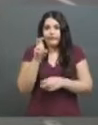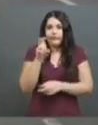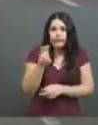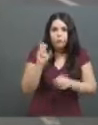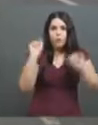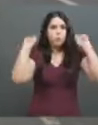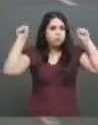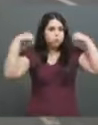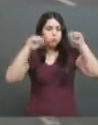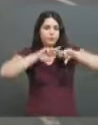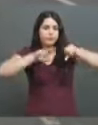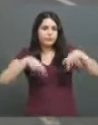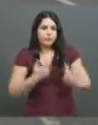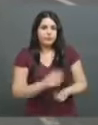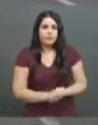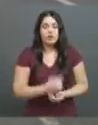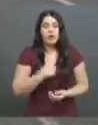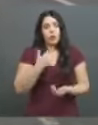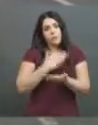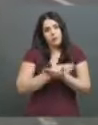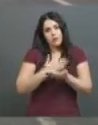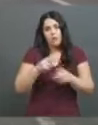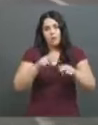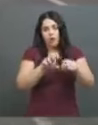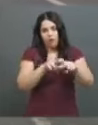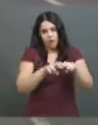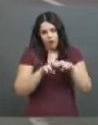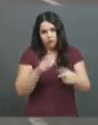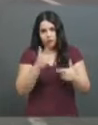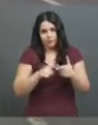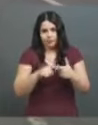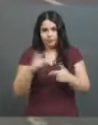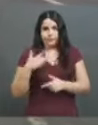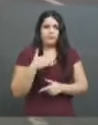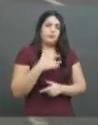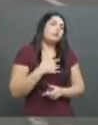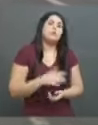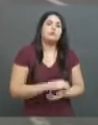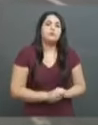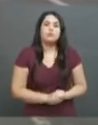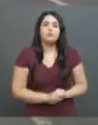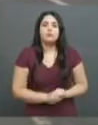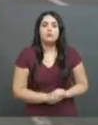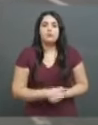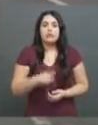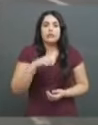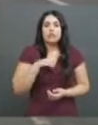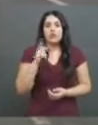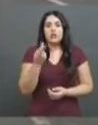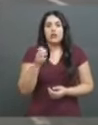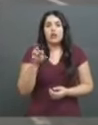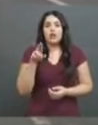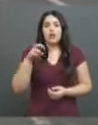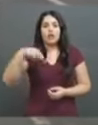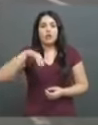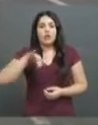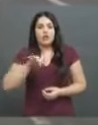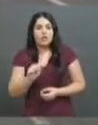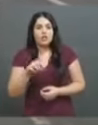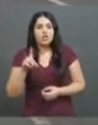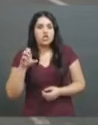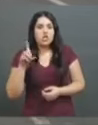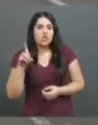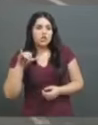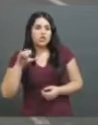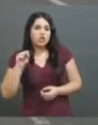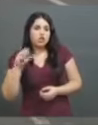eu comecei justamente por um problema de saúde. Eu tive um problema de hérnia de disco, e aí eu comecei, fui